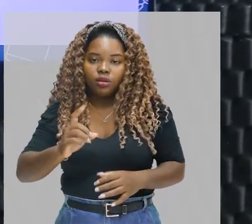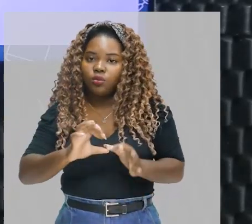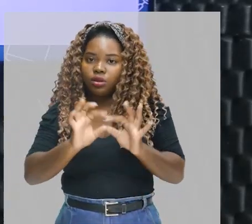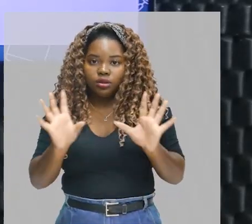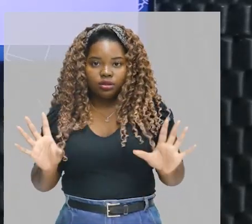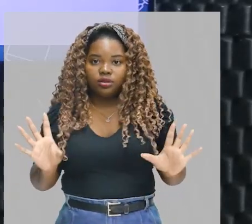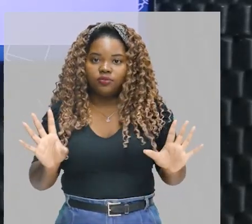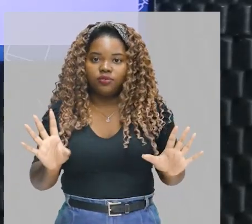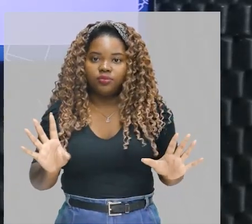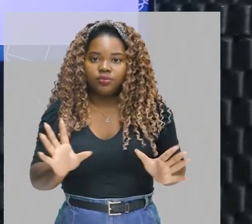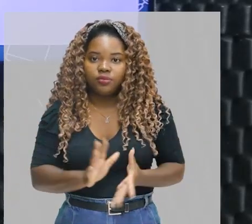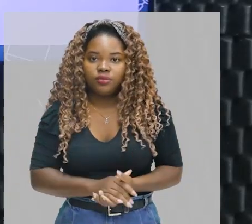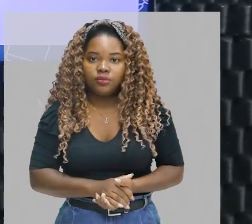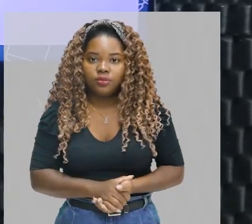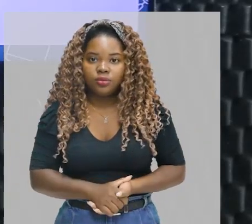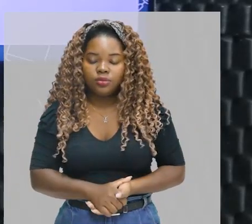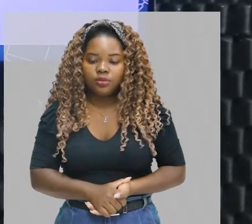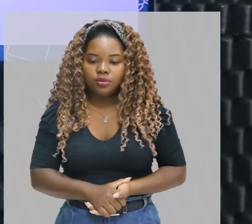ele é lido de forma